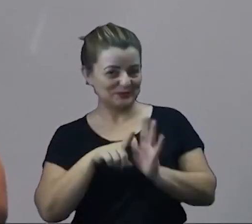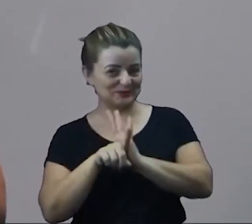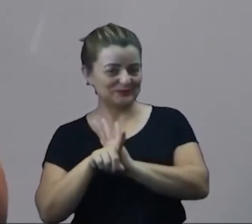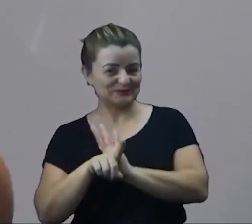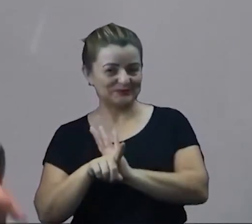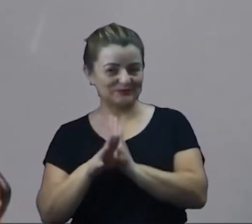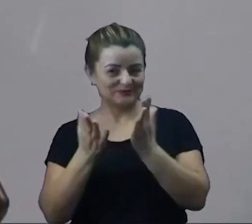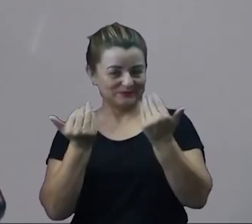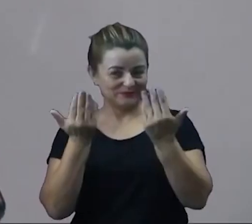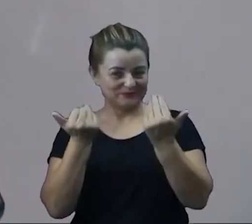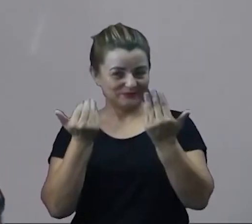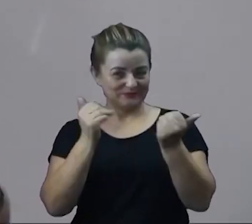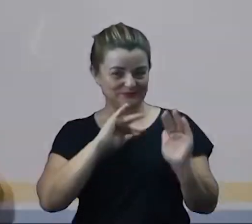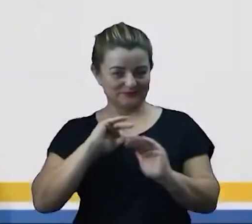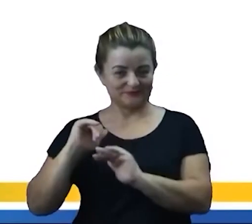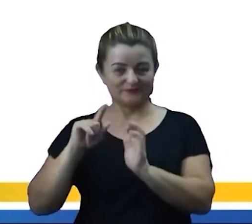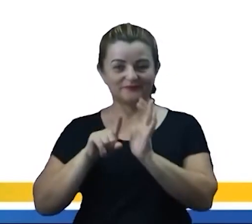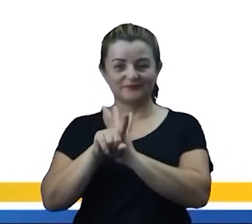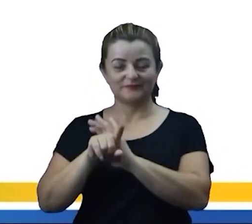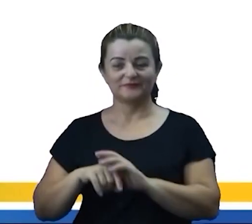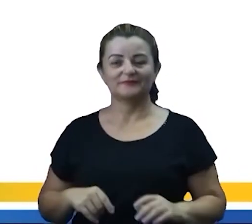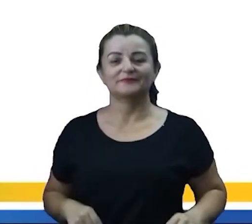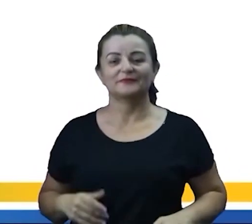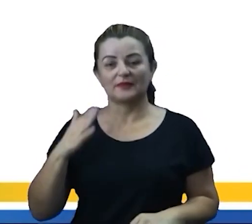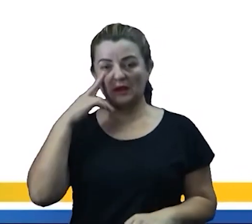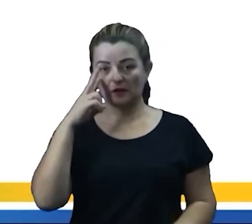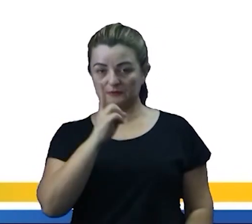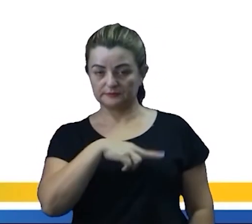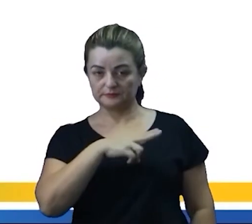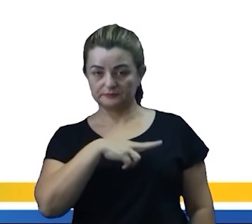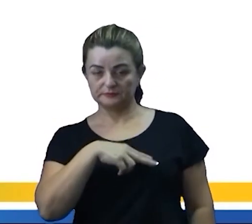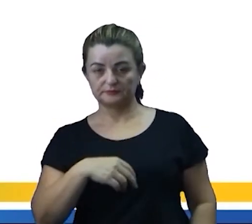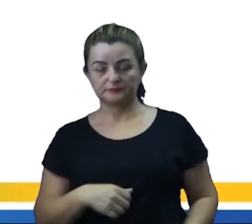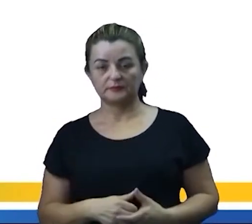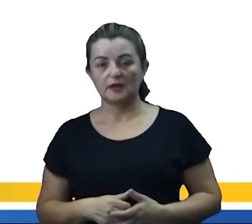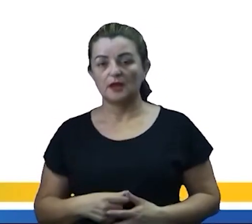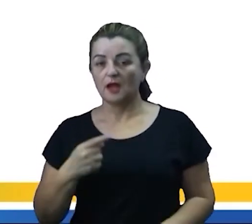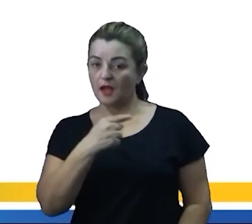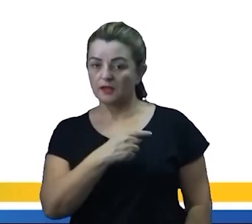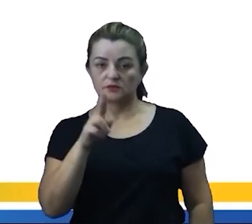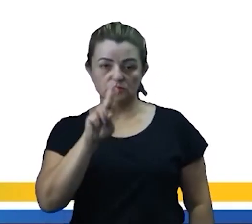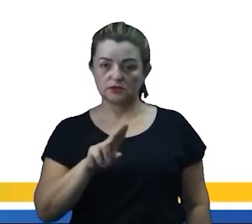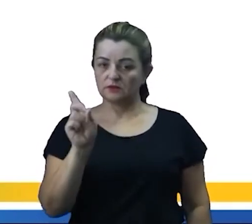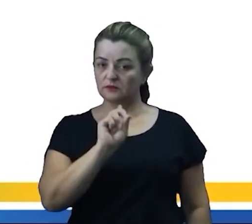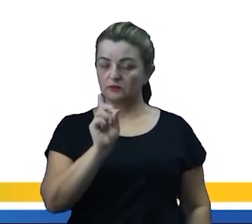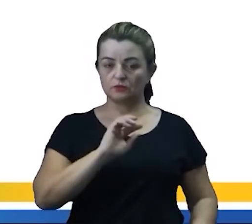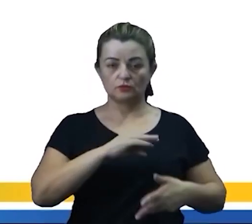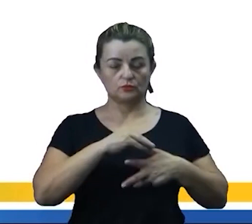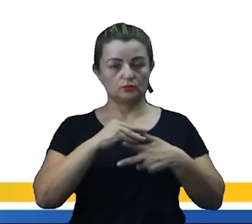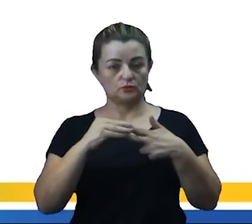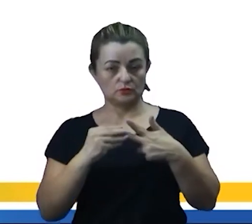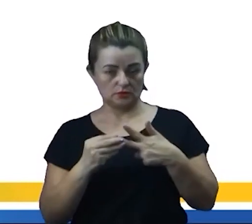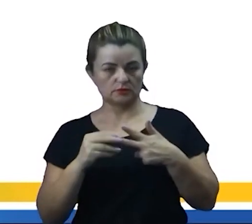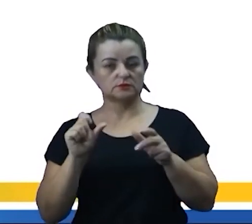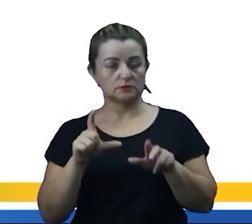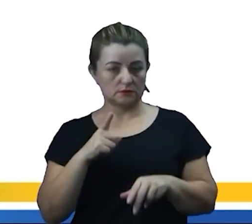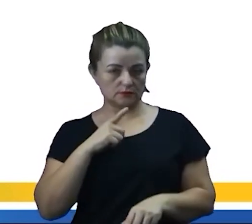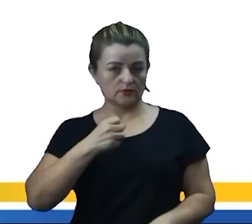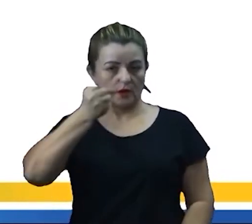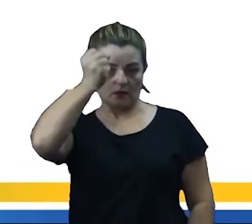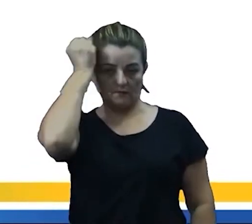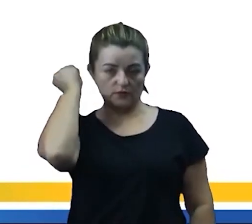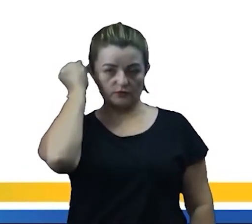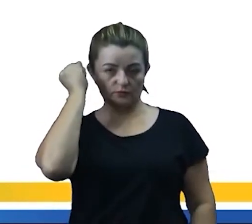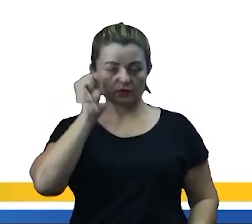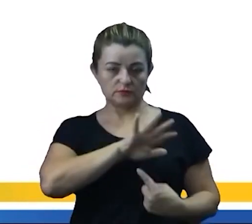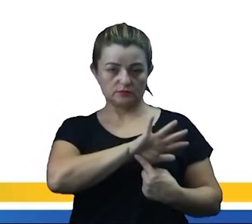questão? Vamos fazer uma outra questão? Olha só, essa questão não foi usada no Enem, foi usada em um vestibular, mas eu trouxe